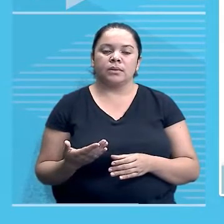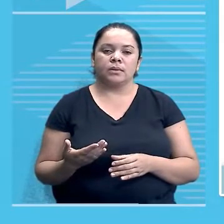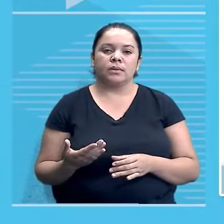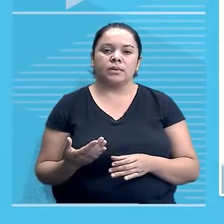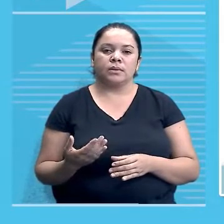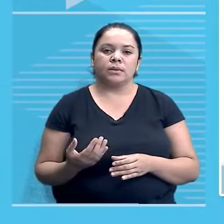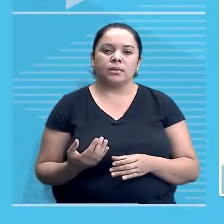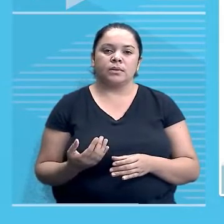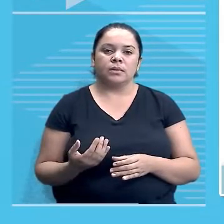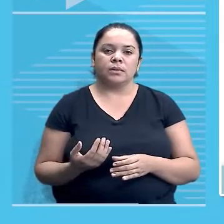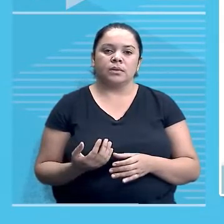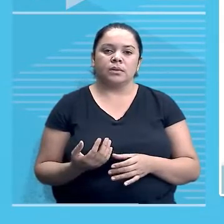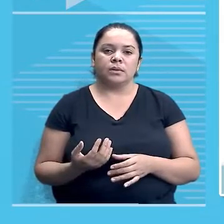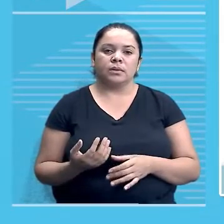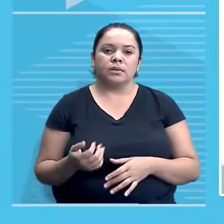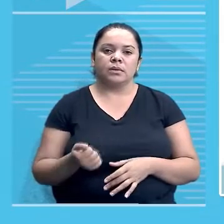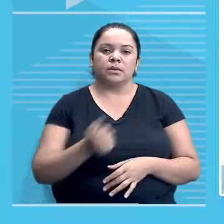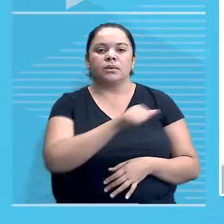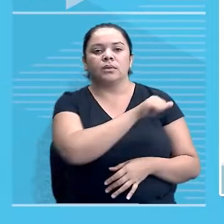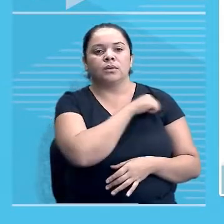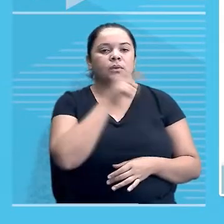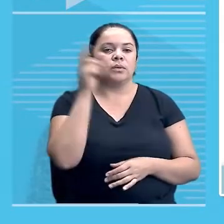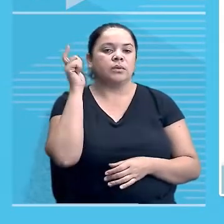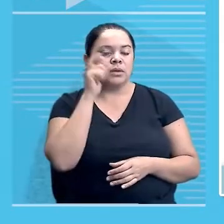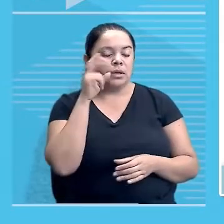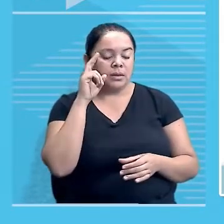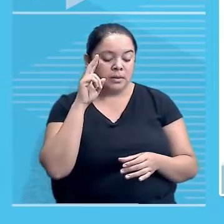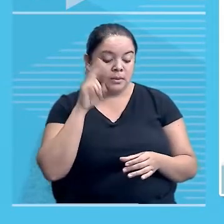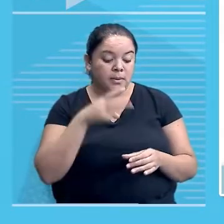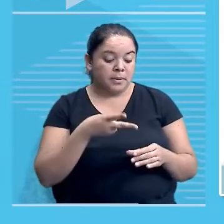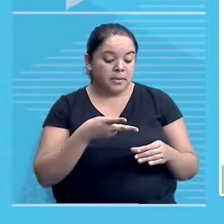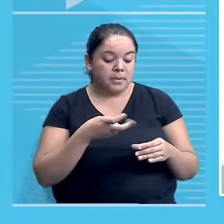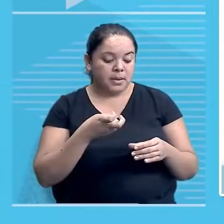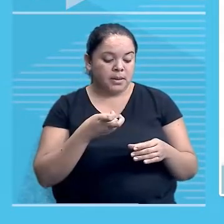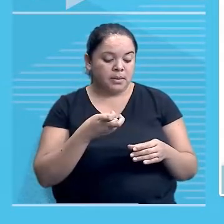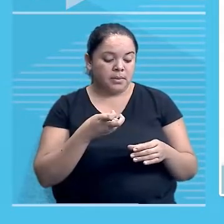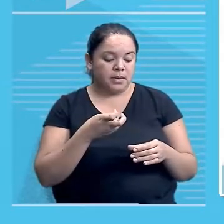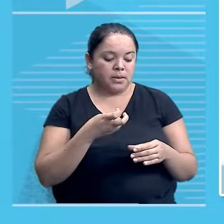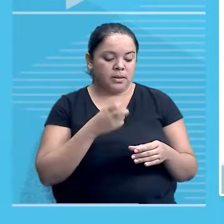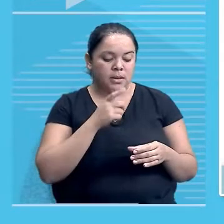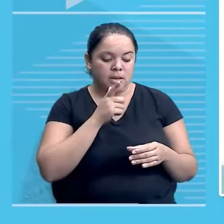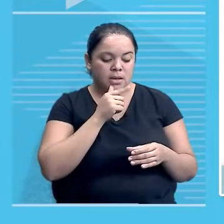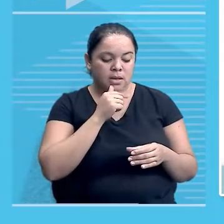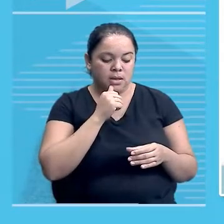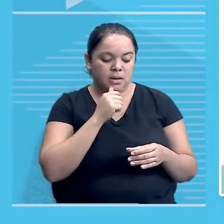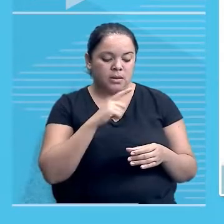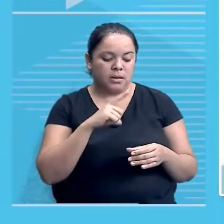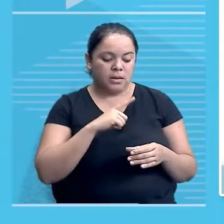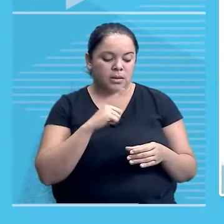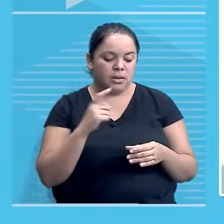ele consegue perceber que a água ganhou calor sensível.